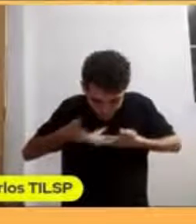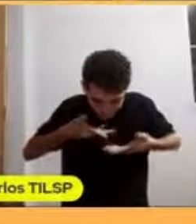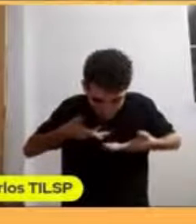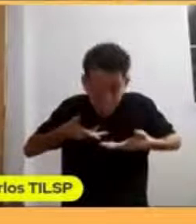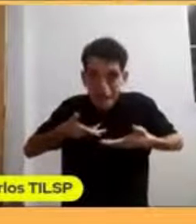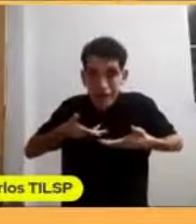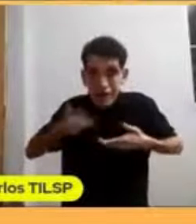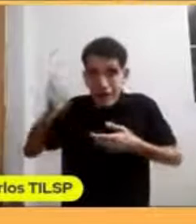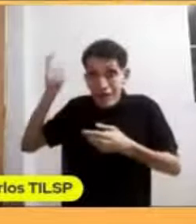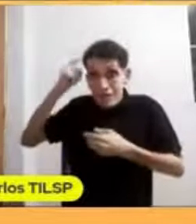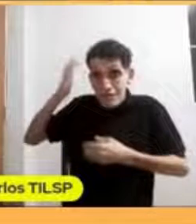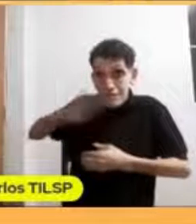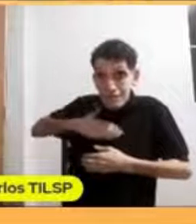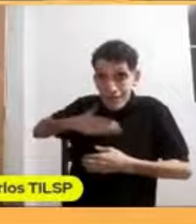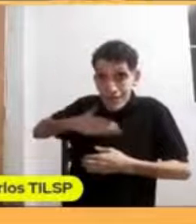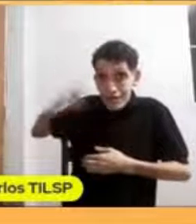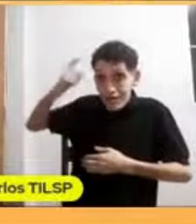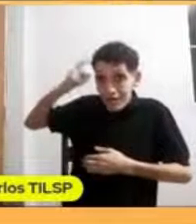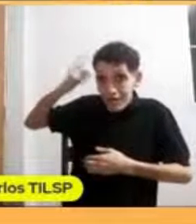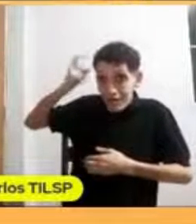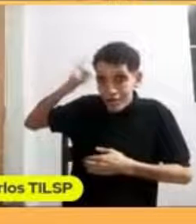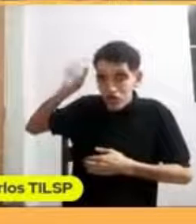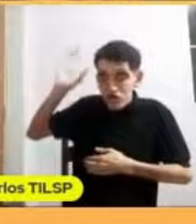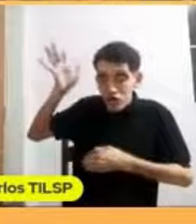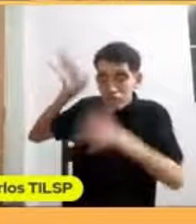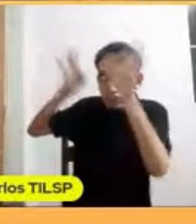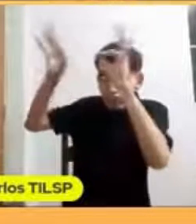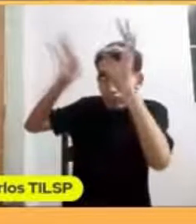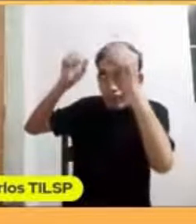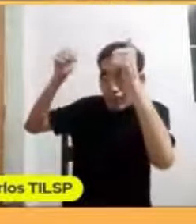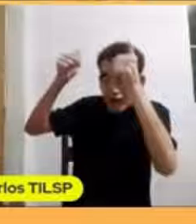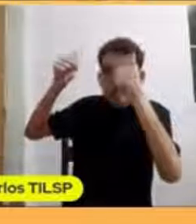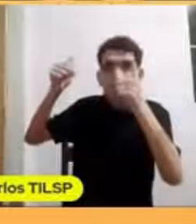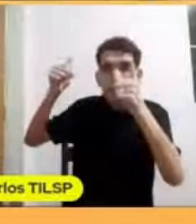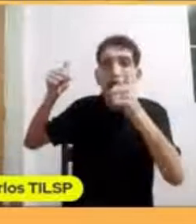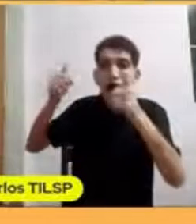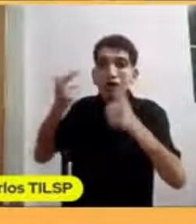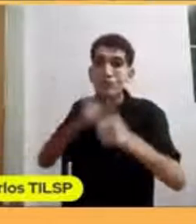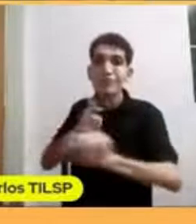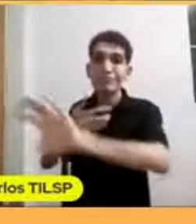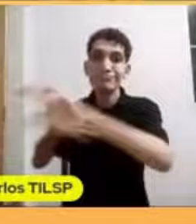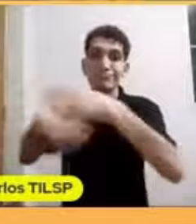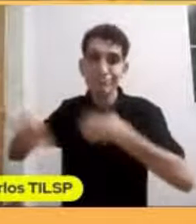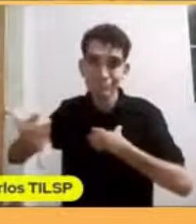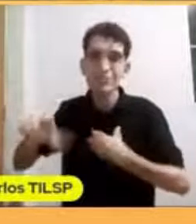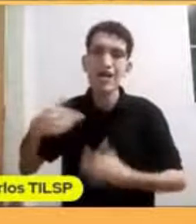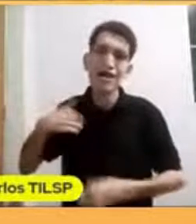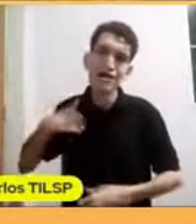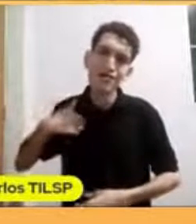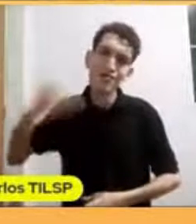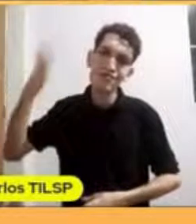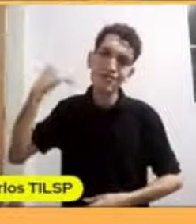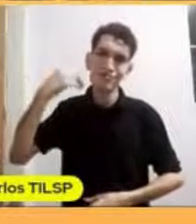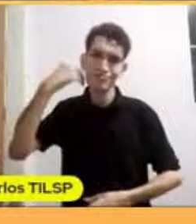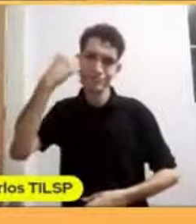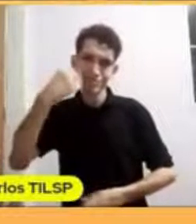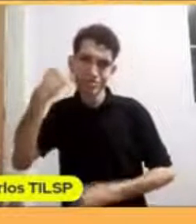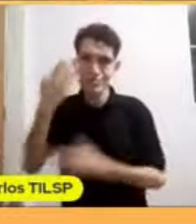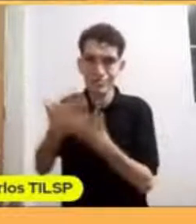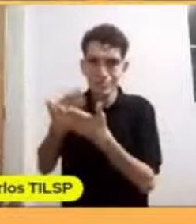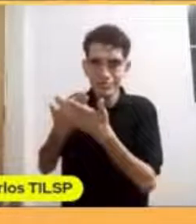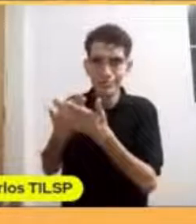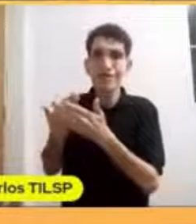ele traz aí um estudo, né, que eu fui fazendo conforme as práticas que eu tinha com a pessoa que tinha